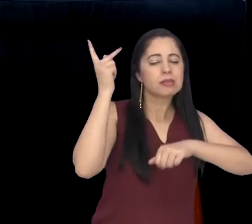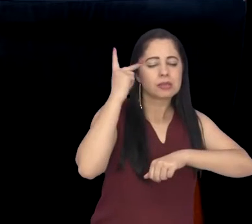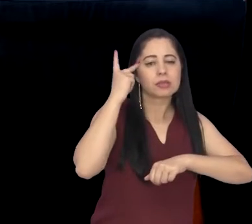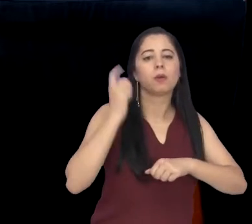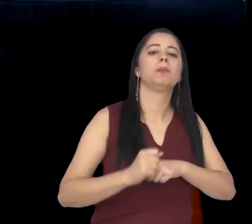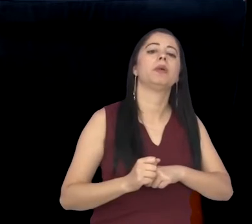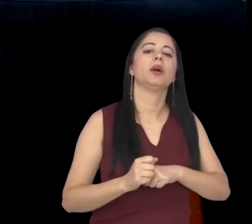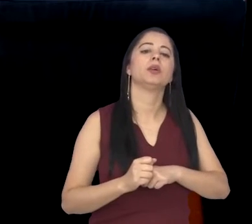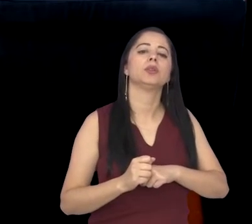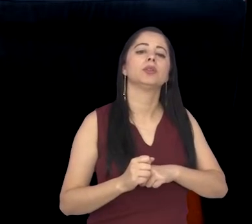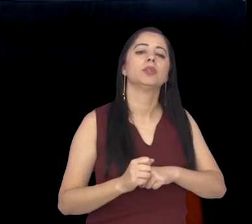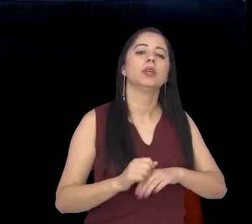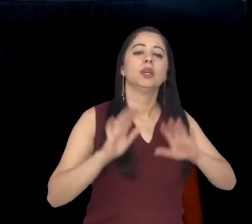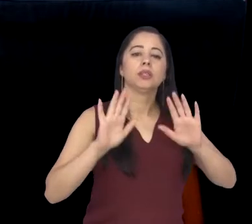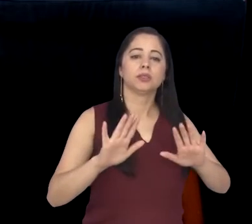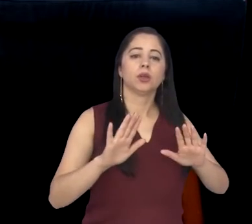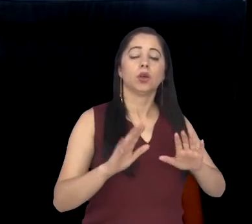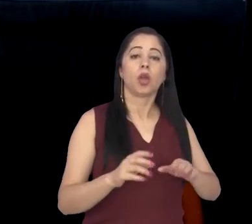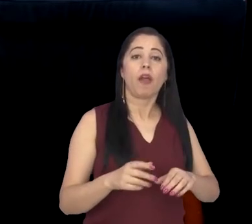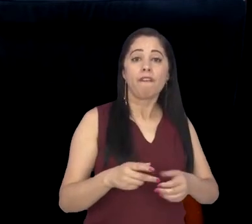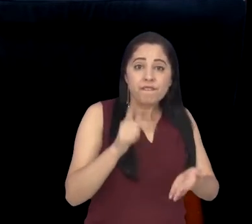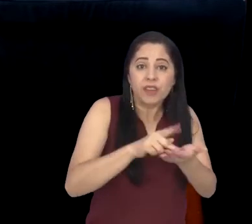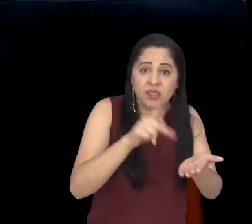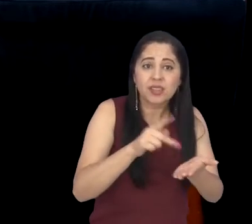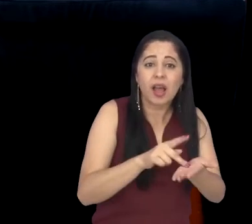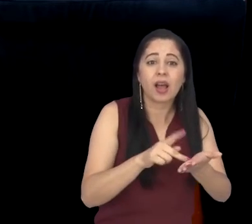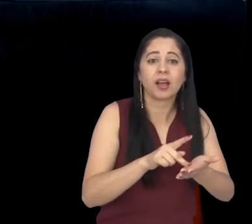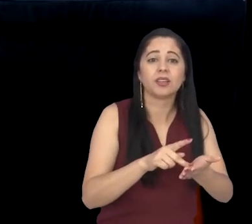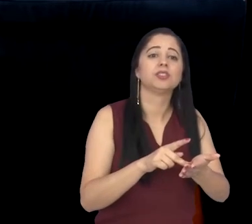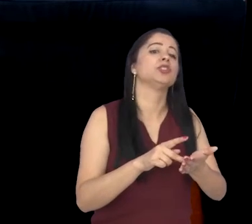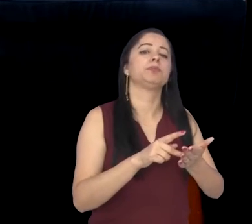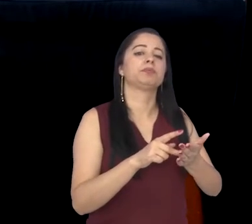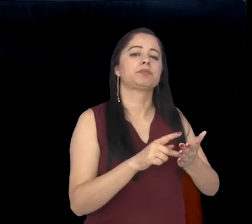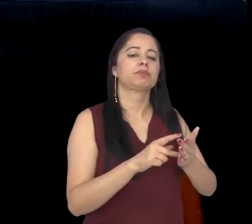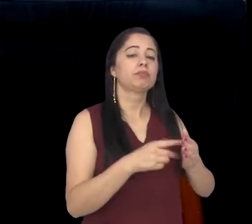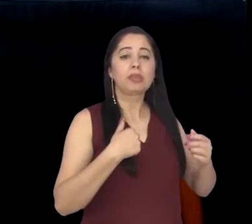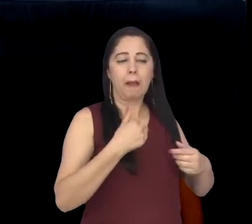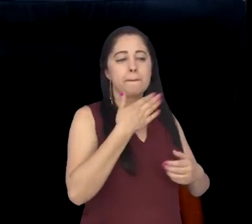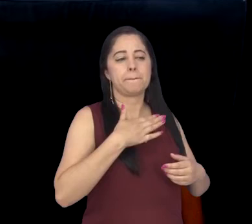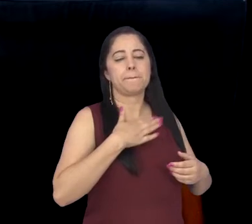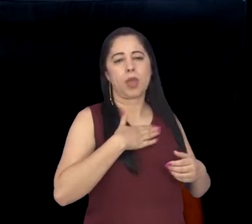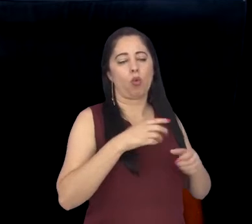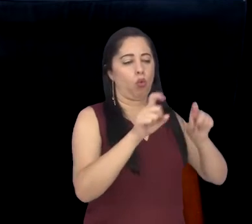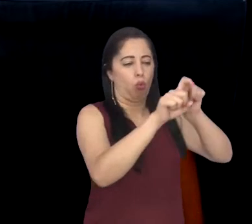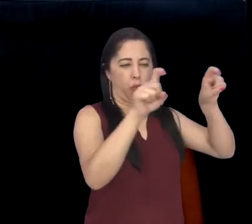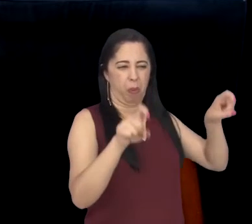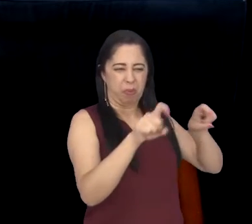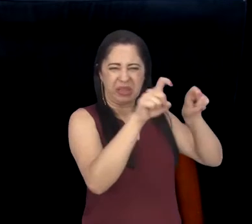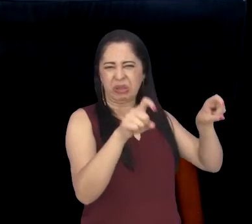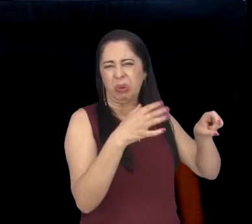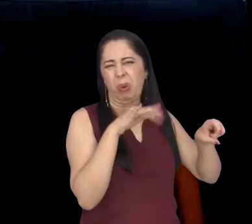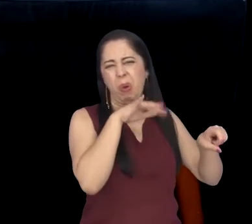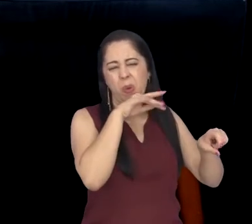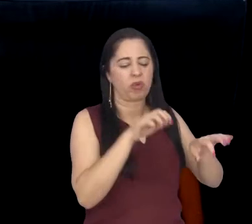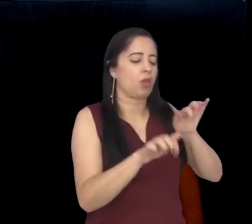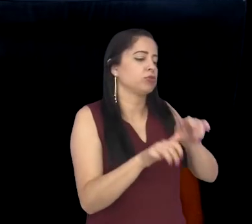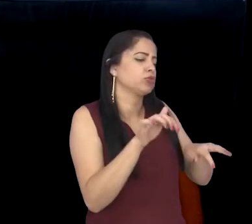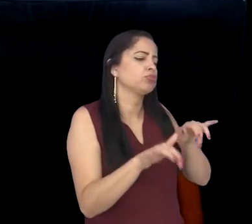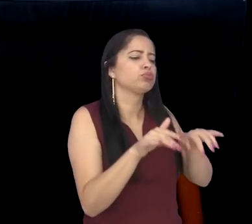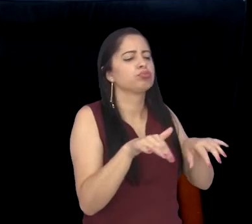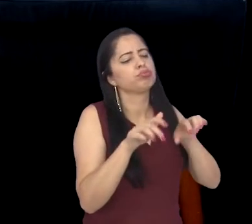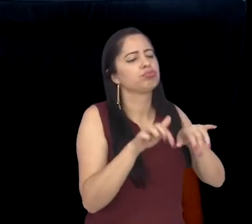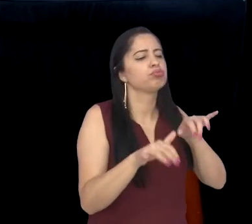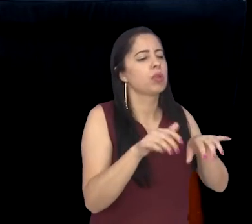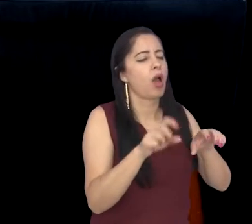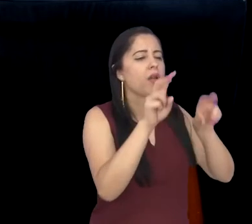me pedir. Quando eu ganhei, juro por Deus, aí eu vejo o inglês no dia seguinte, no meu computador, está até defasado, já mandei embora,